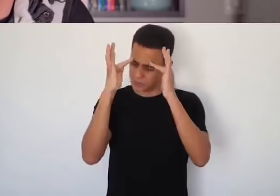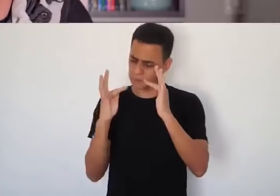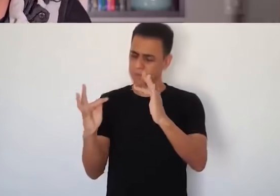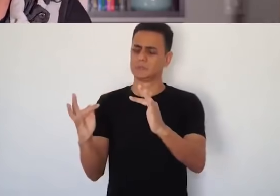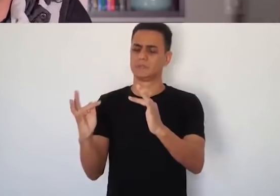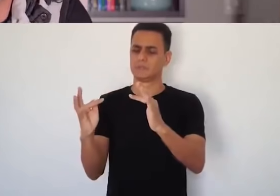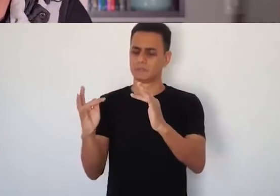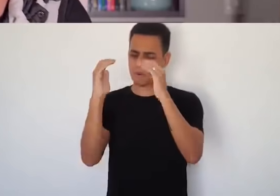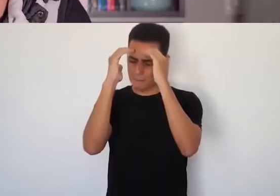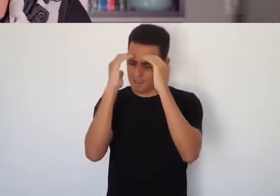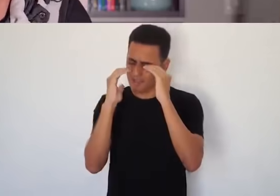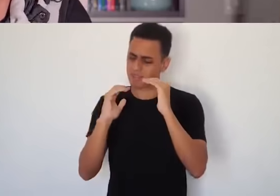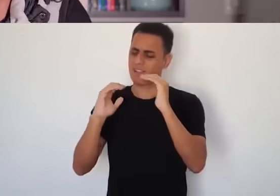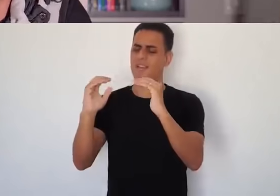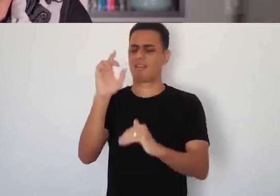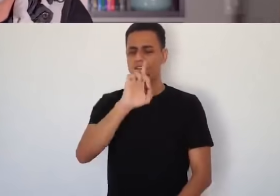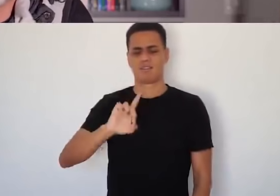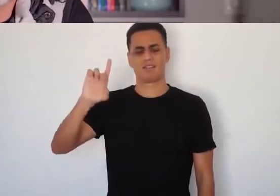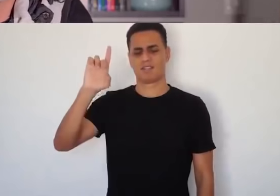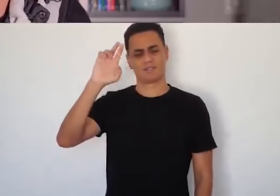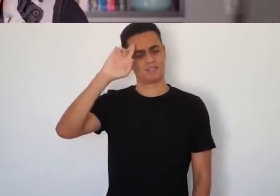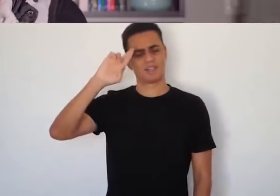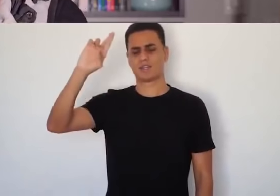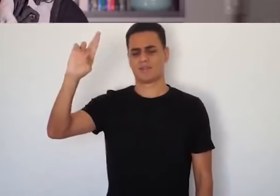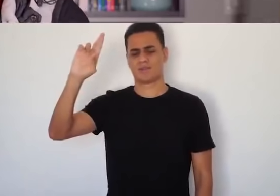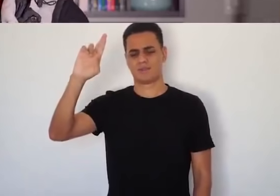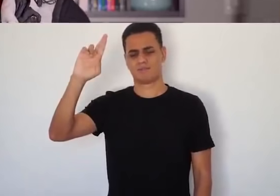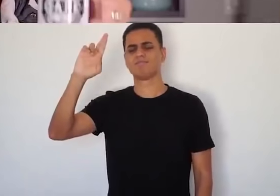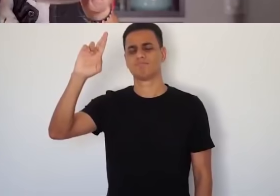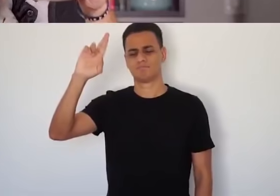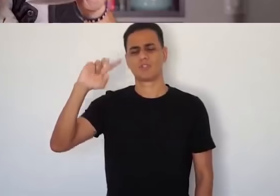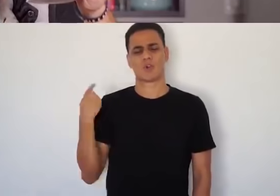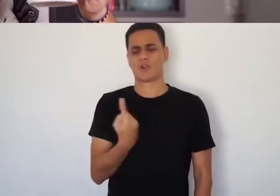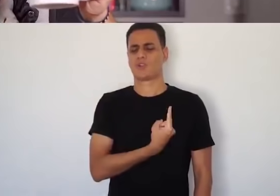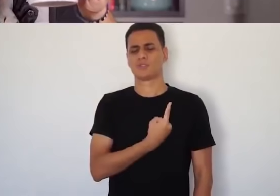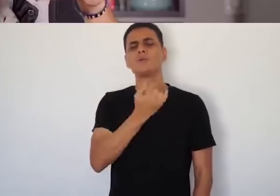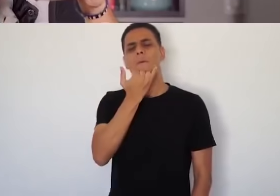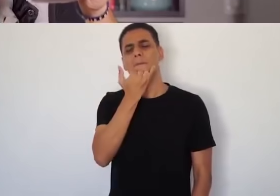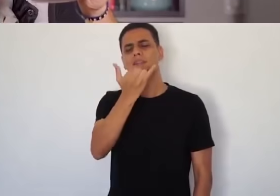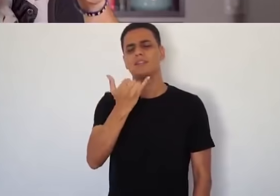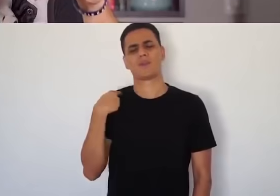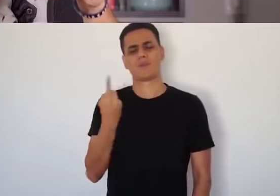será feliz em tudo que você fizer. Um abraço, convido você a continuar compartilhando amor,